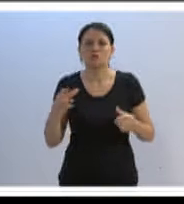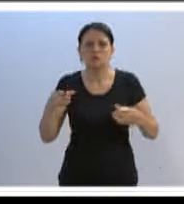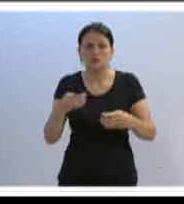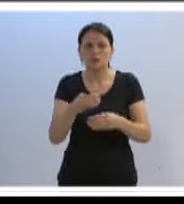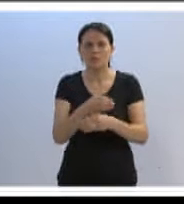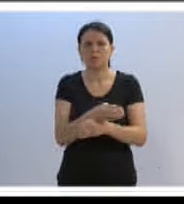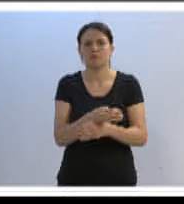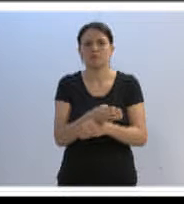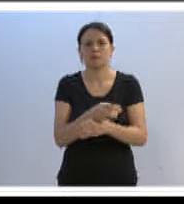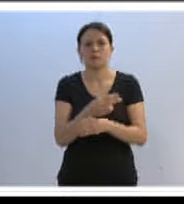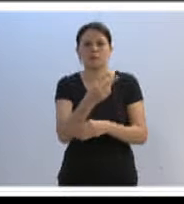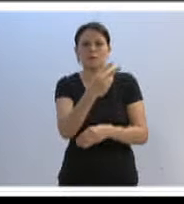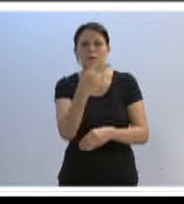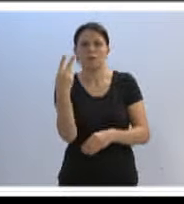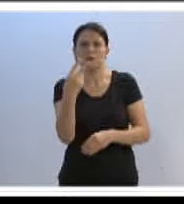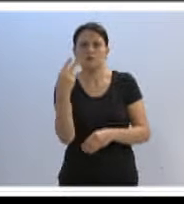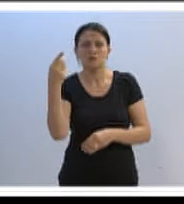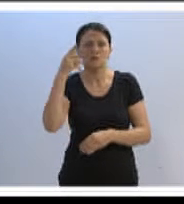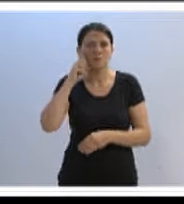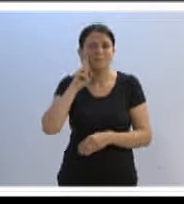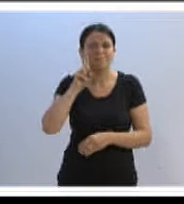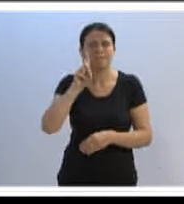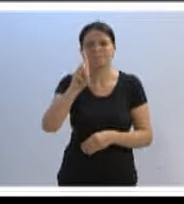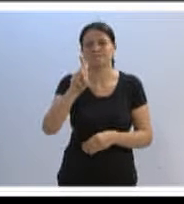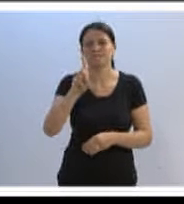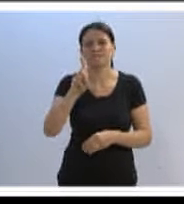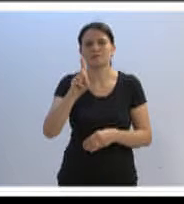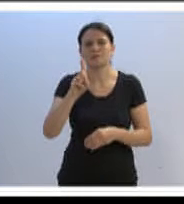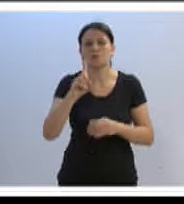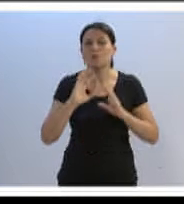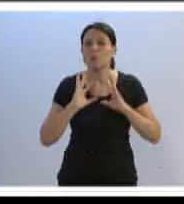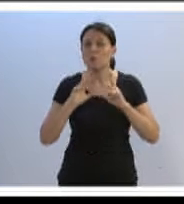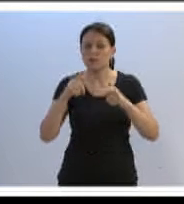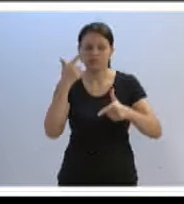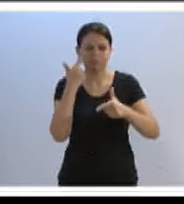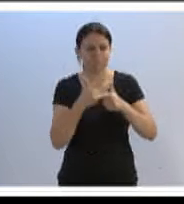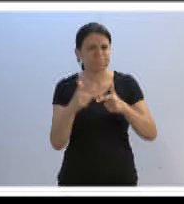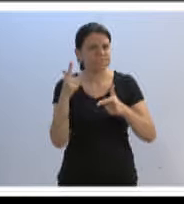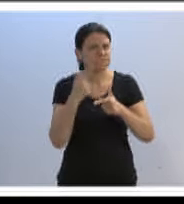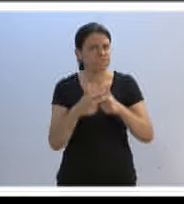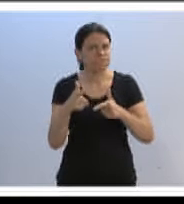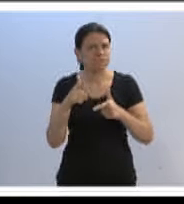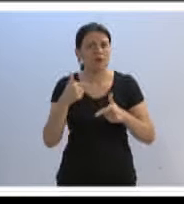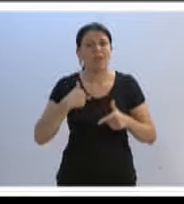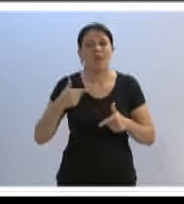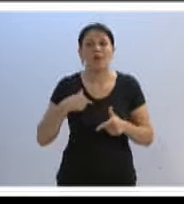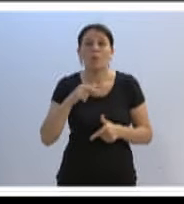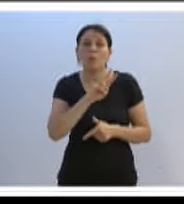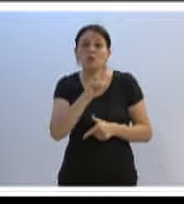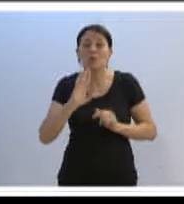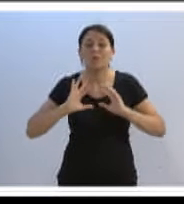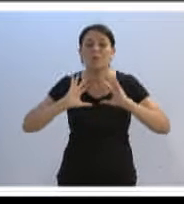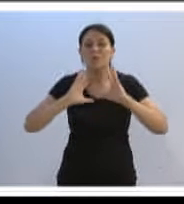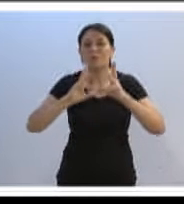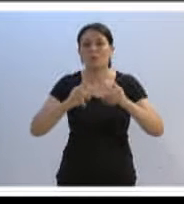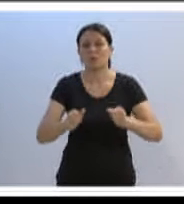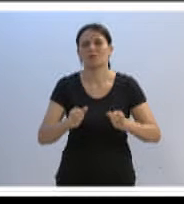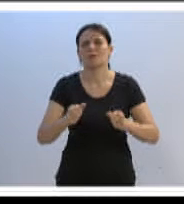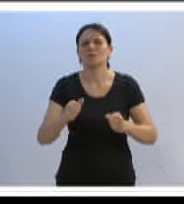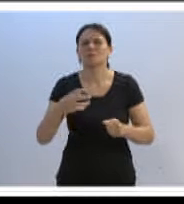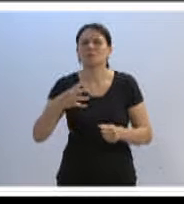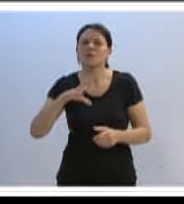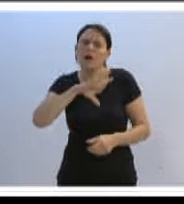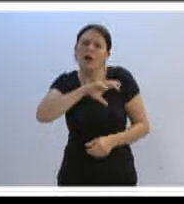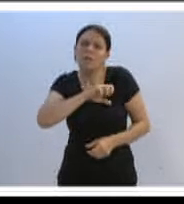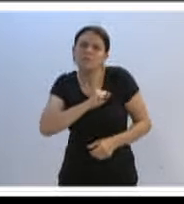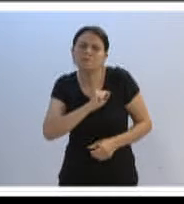bem, 22 dias com todos os problemas que a gente tem. Eu falo aqui em nome de todos aqueles que têm apego, que têm amor